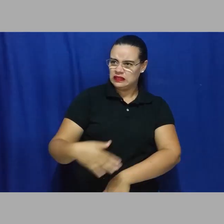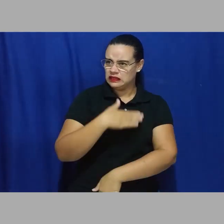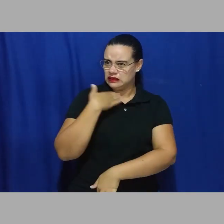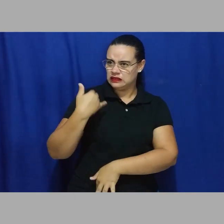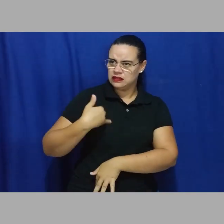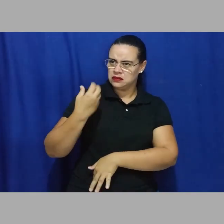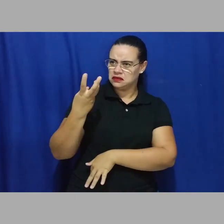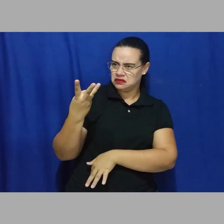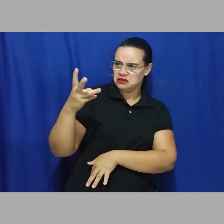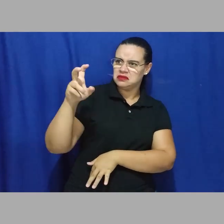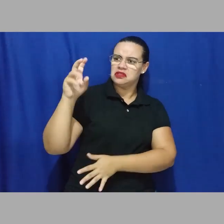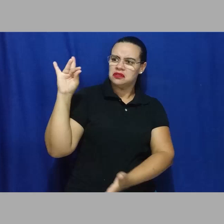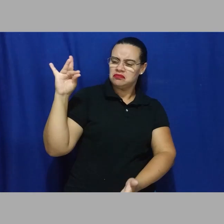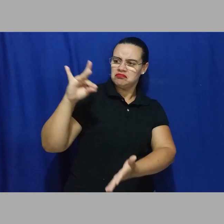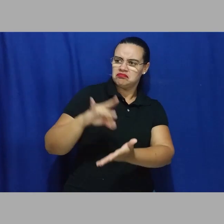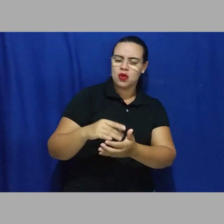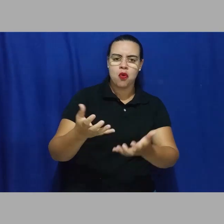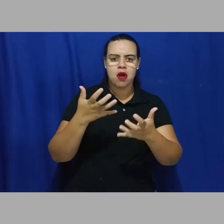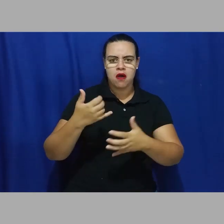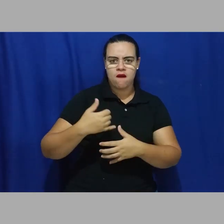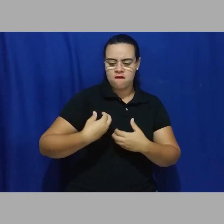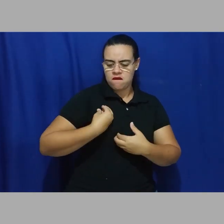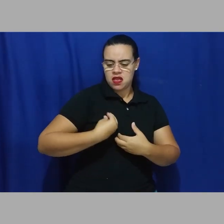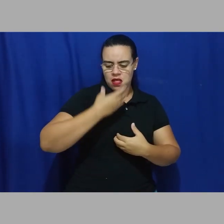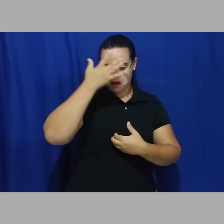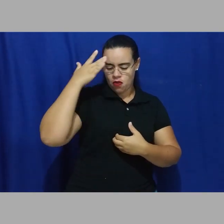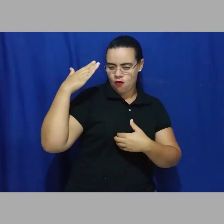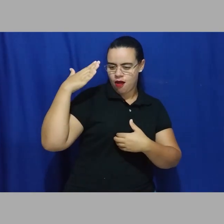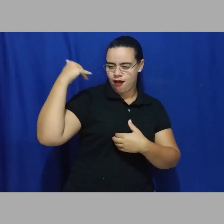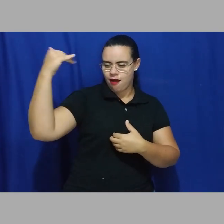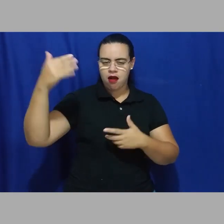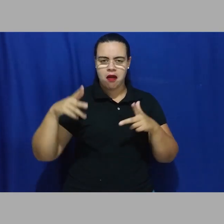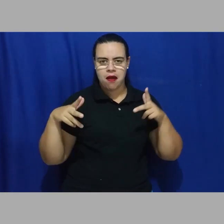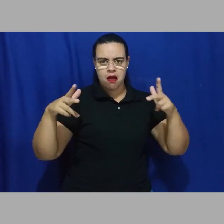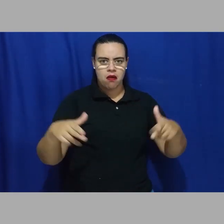como ídolo, talvez morrer aos 27.